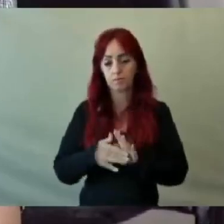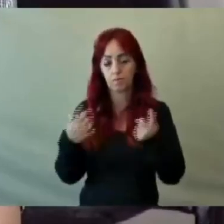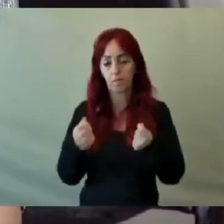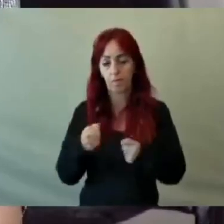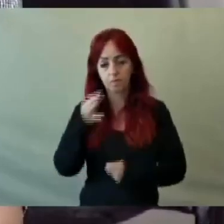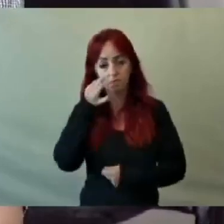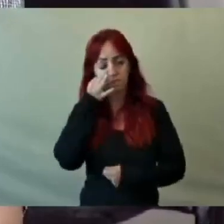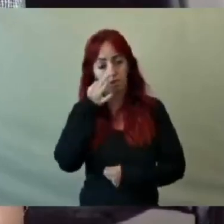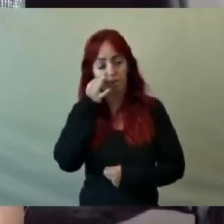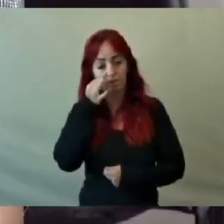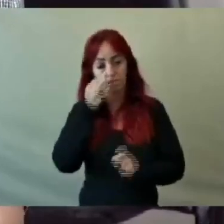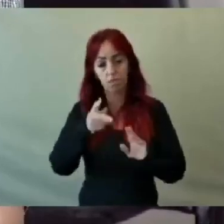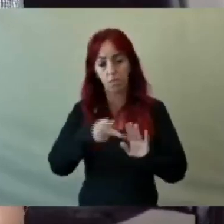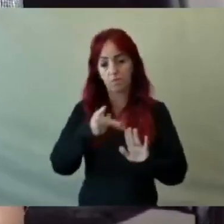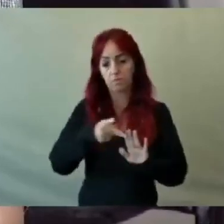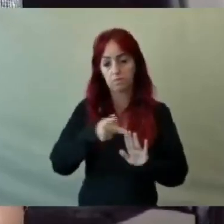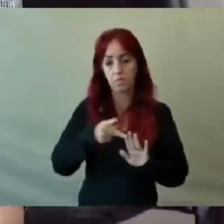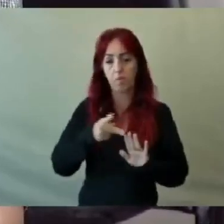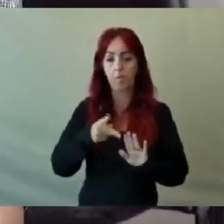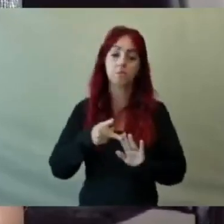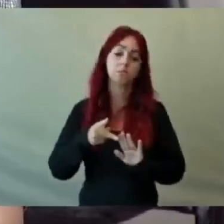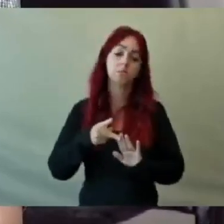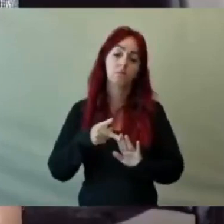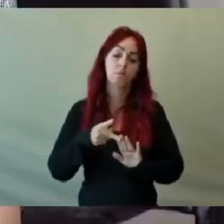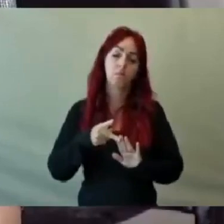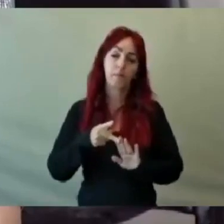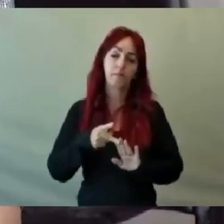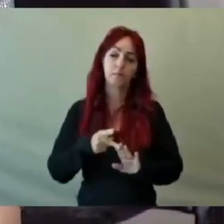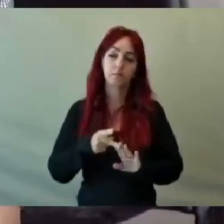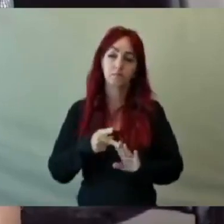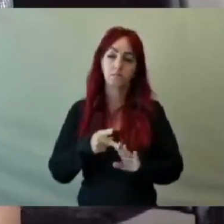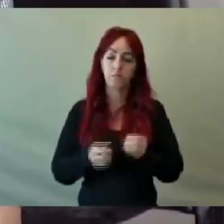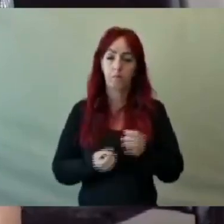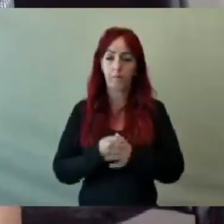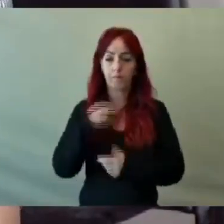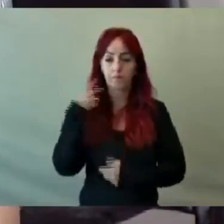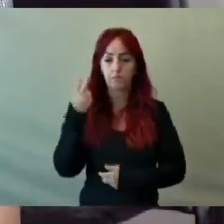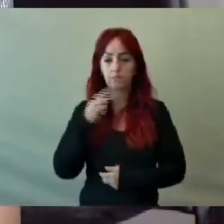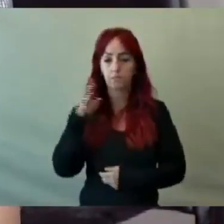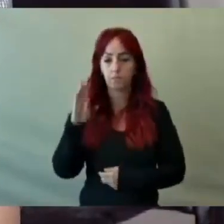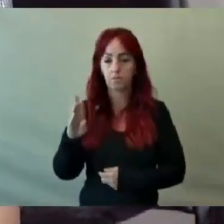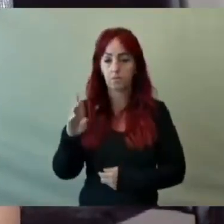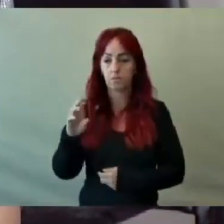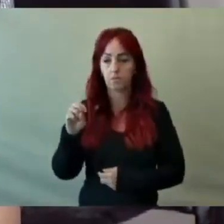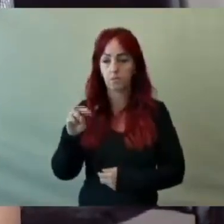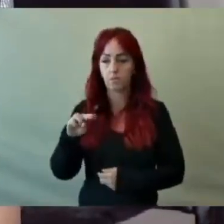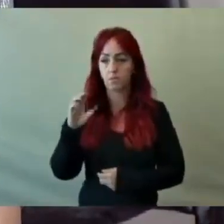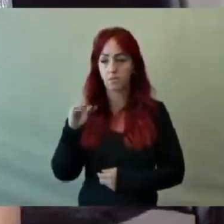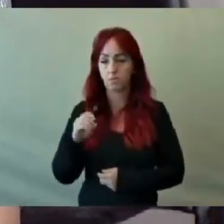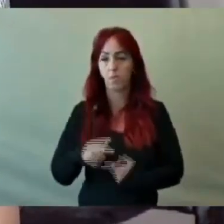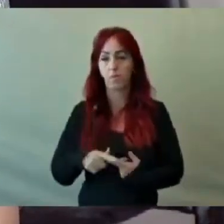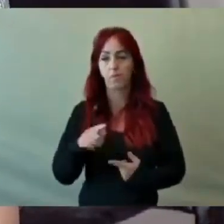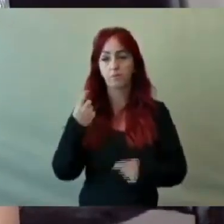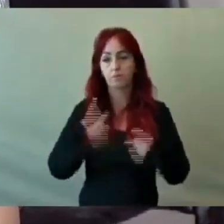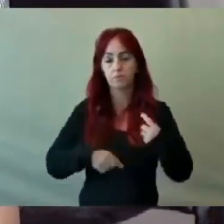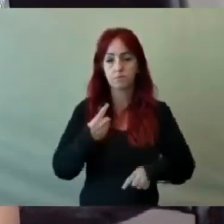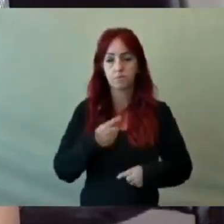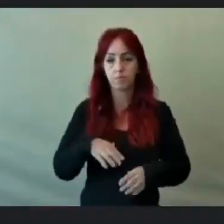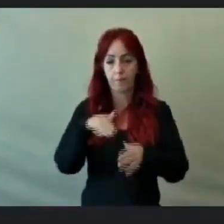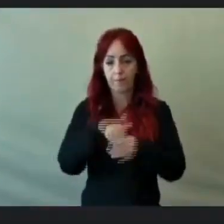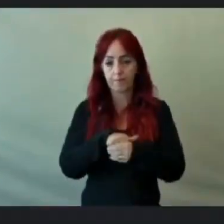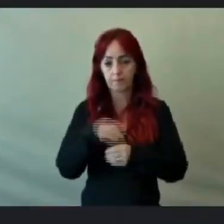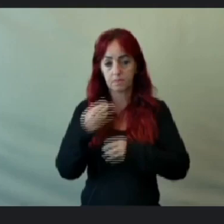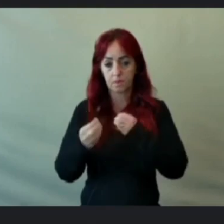parte dos órgãos competentes. Autoria, vereador doutor Bruno Pedralva. Em discussão, em votação, como vota o vereador doutor Bruno